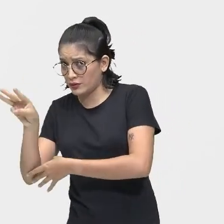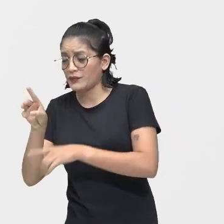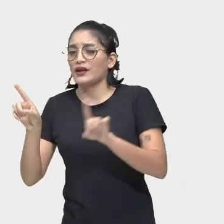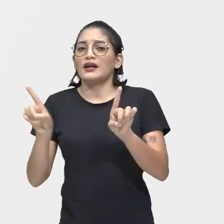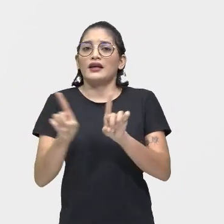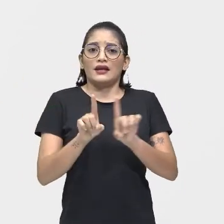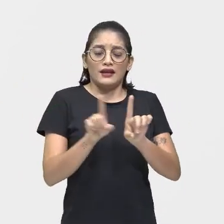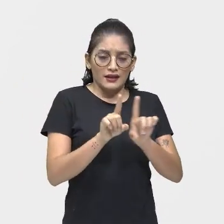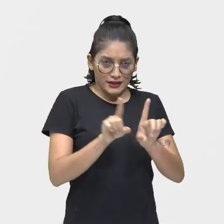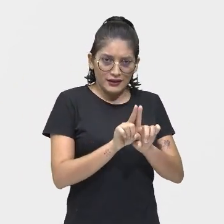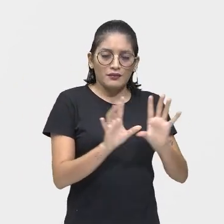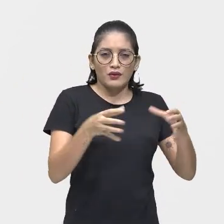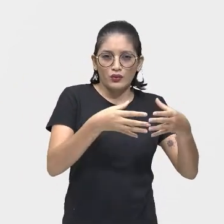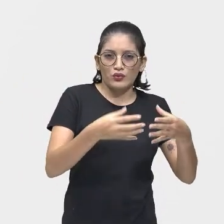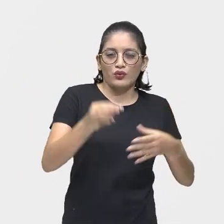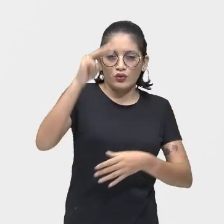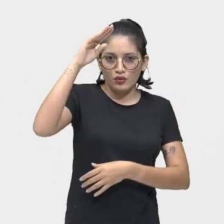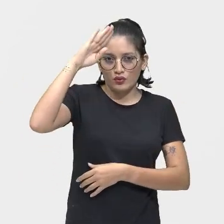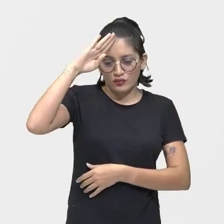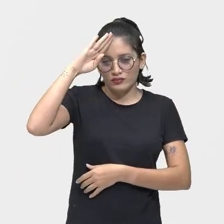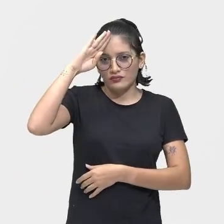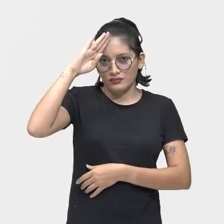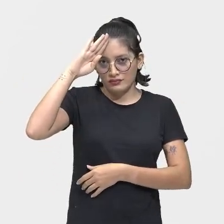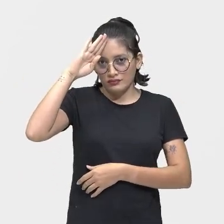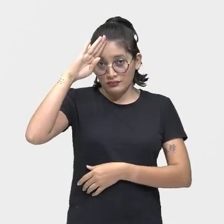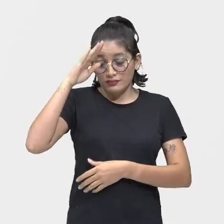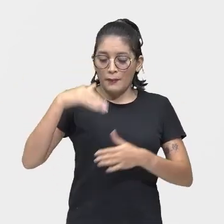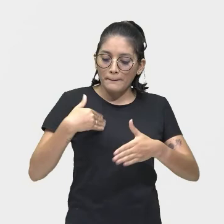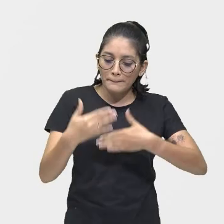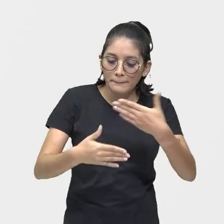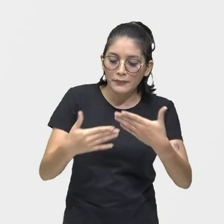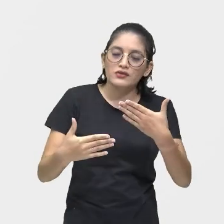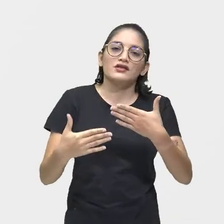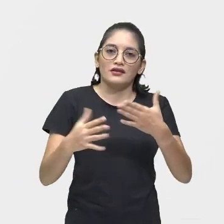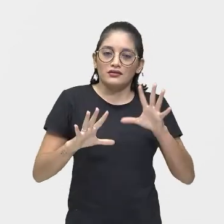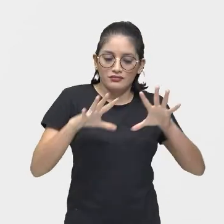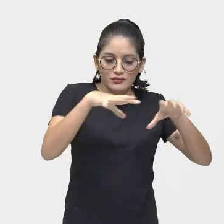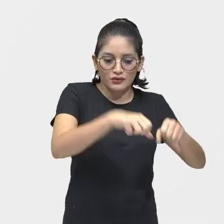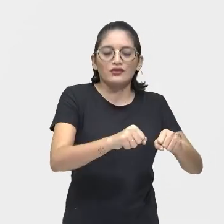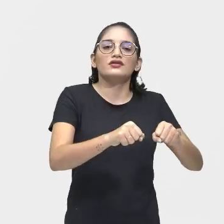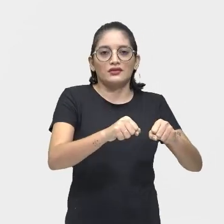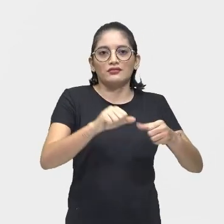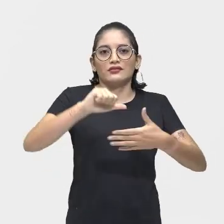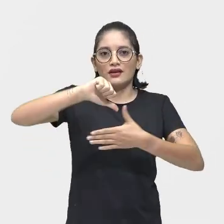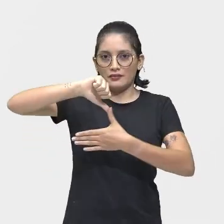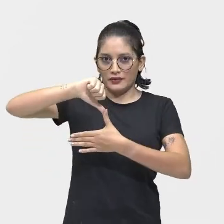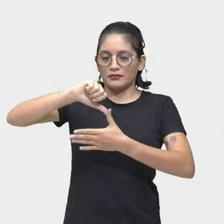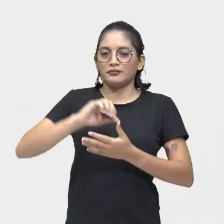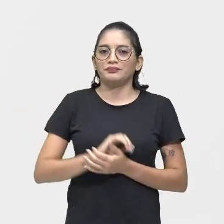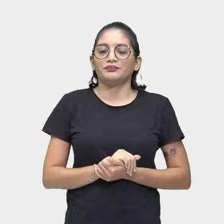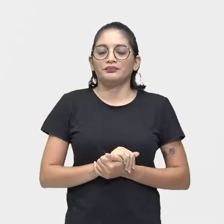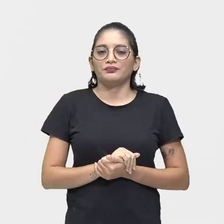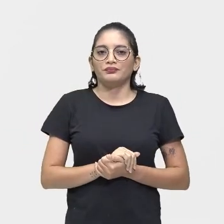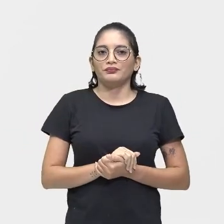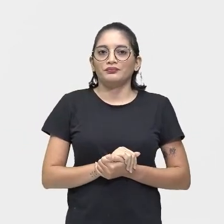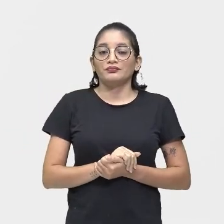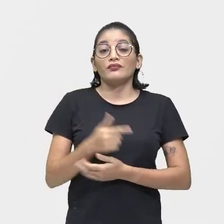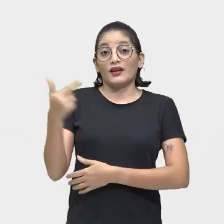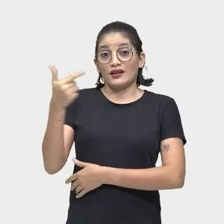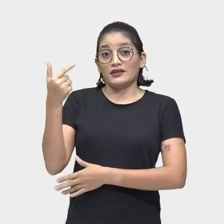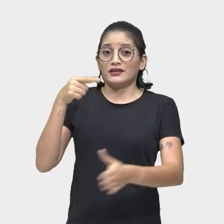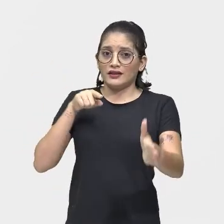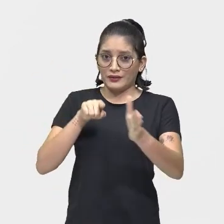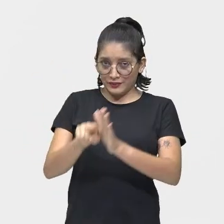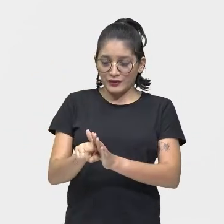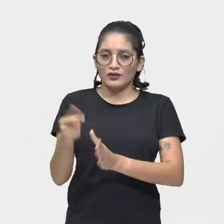soldados nesse processo de colonização portuguesa na América. Vamos agora à segunda questão, mais uma vez,